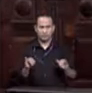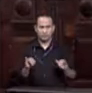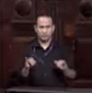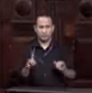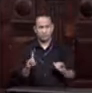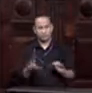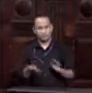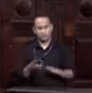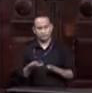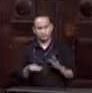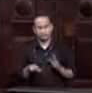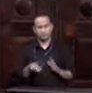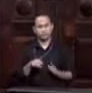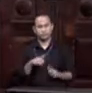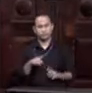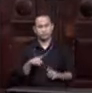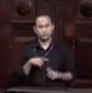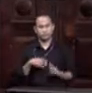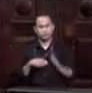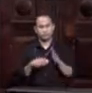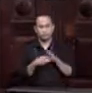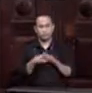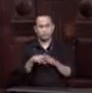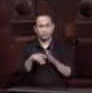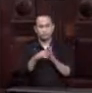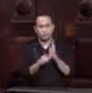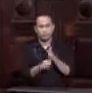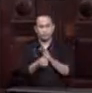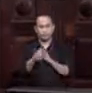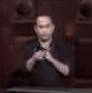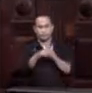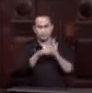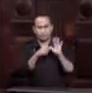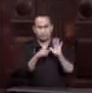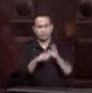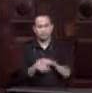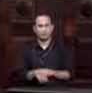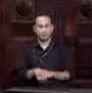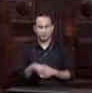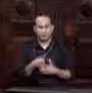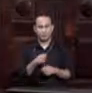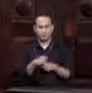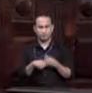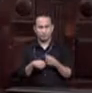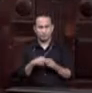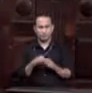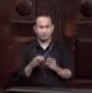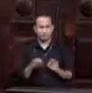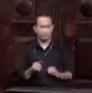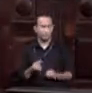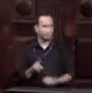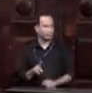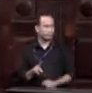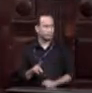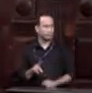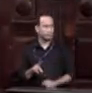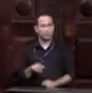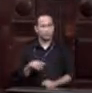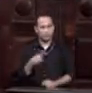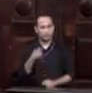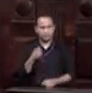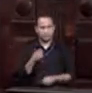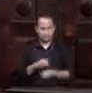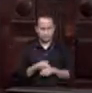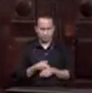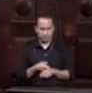aos limites previstos no artigo 1º dessa Amarrou. lei. Para amarrar Amarrou o exatamente limite. um pouco mais. Foi mais duro ainda.